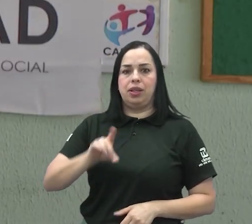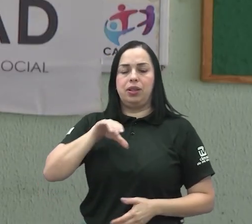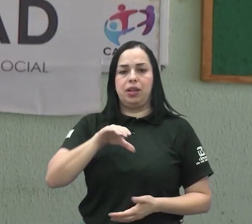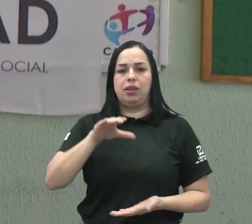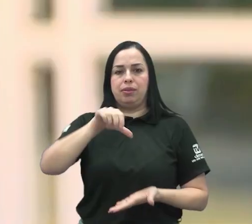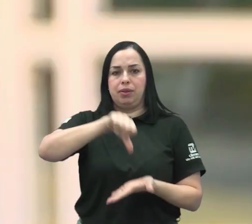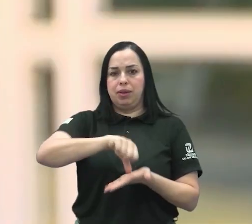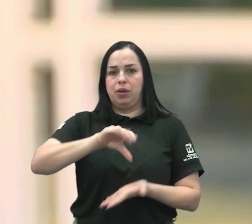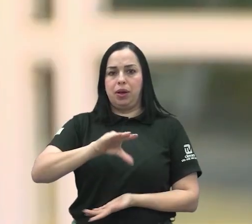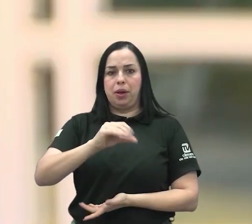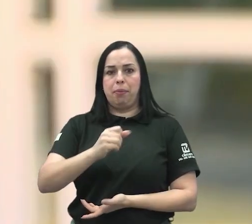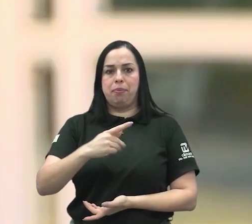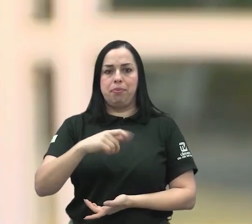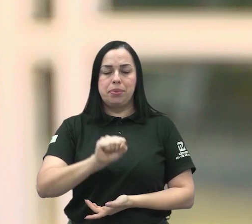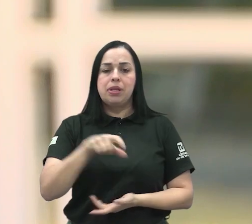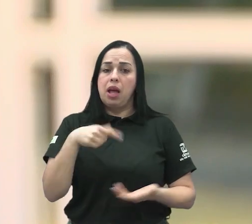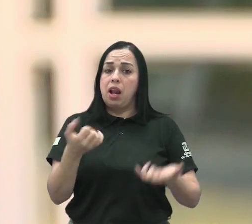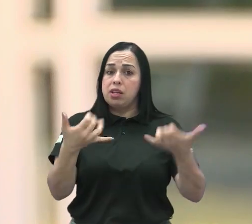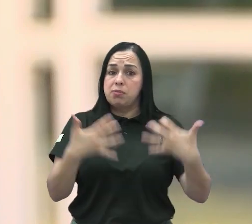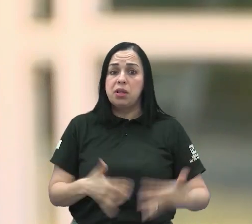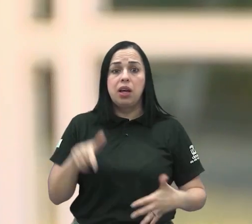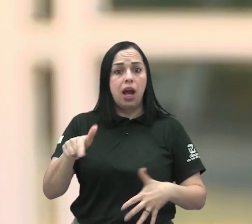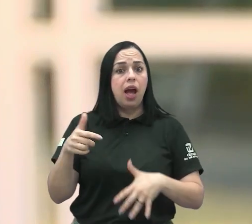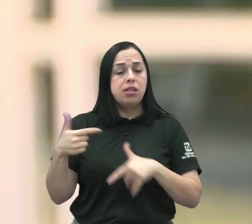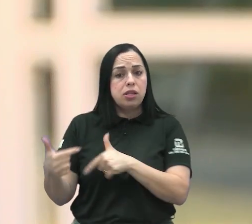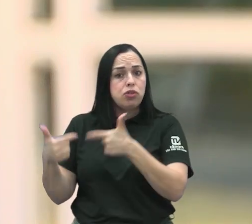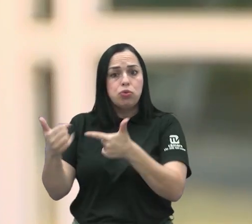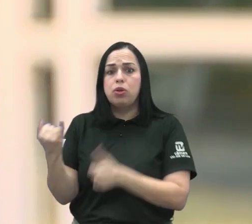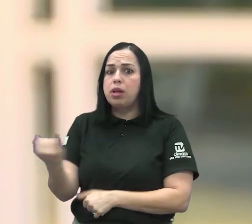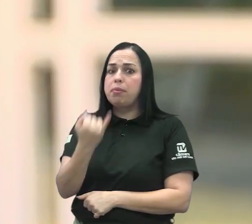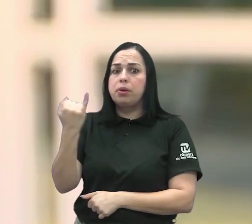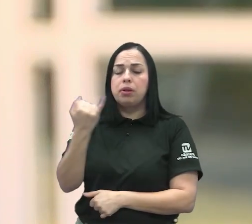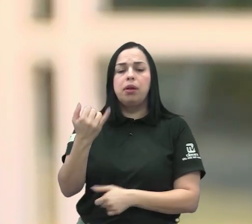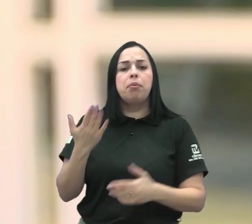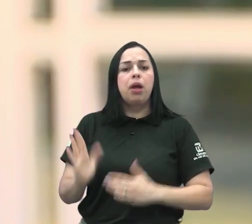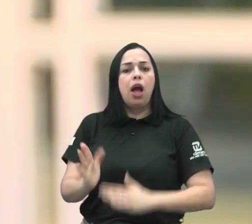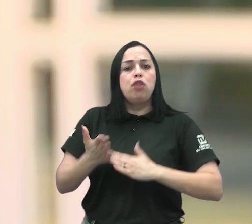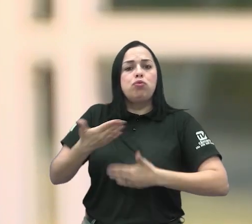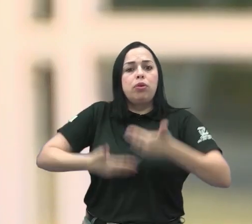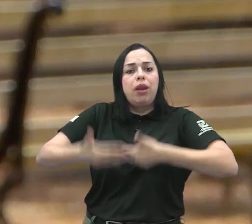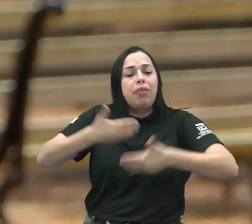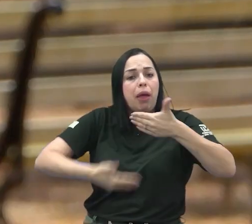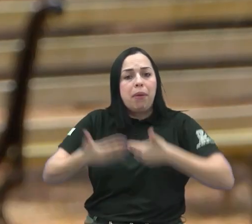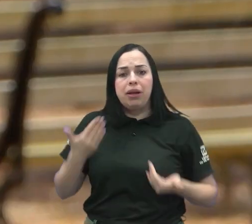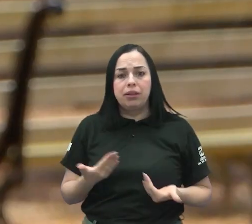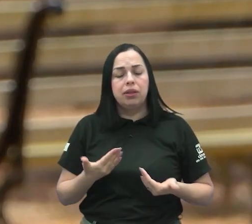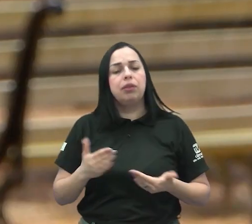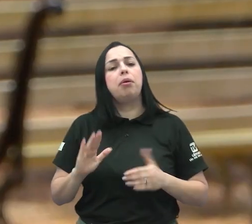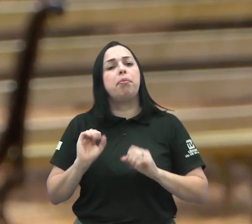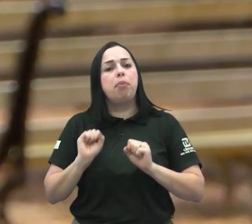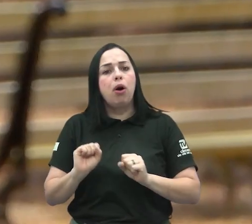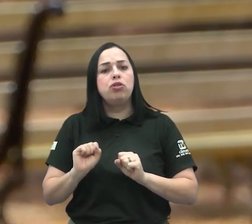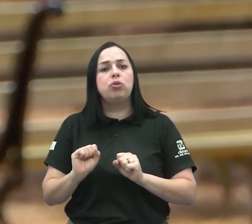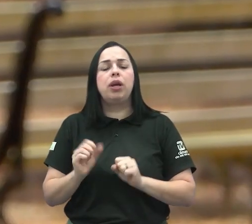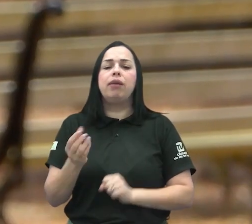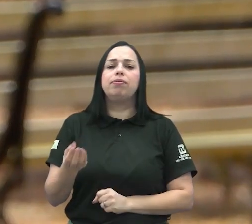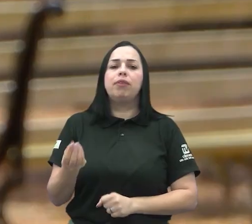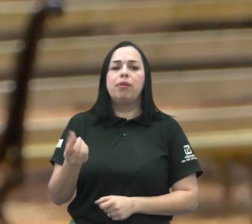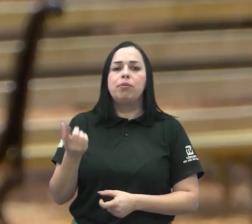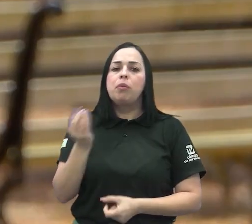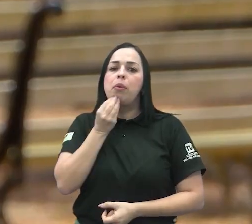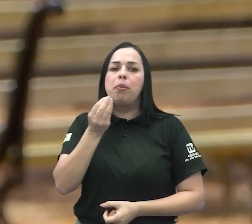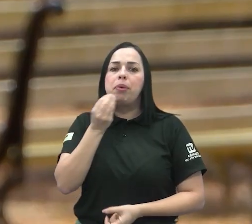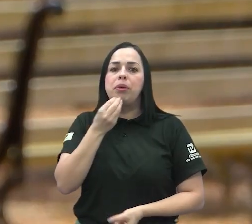do CAPS, essas ações são fundamentais para o tratamento da dependência química e podem ser um diferencial na busca